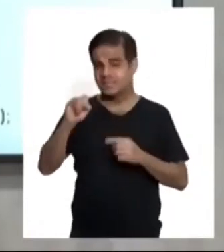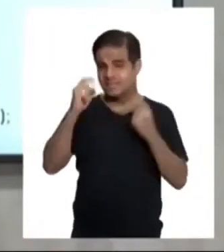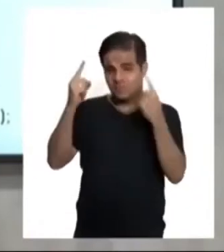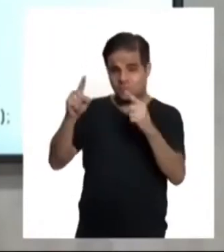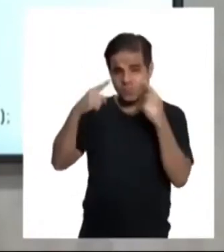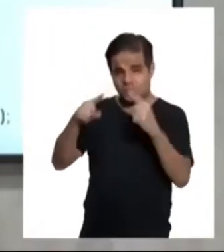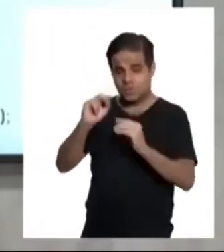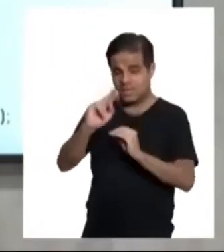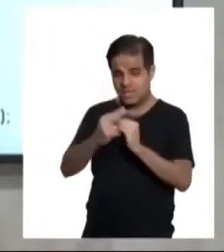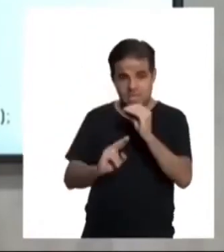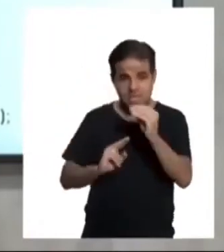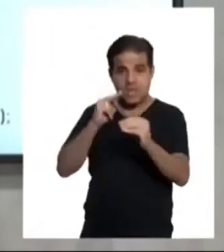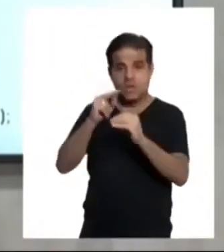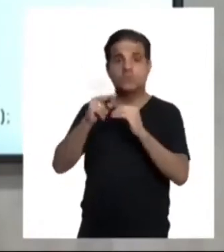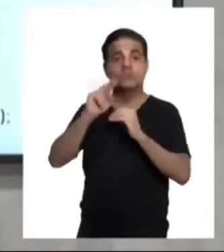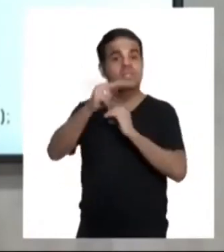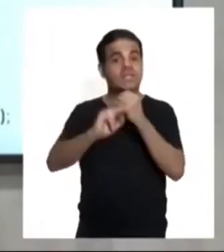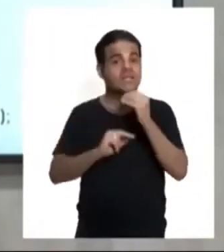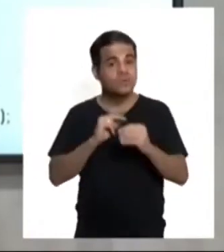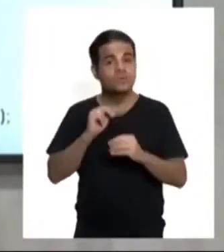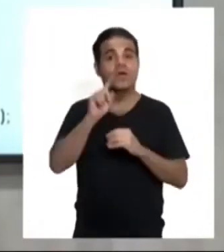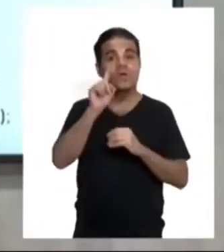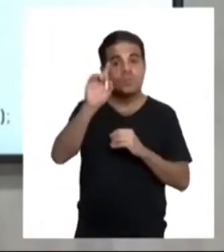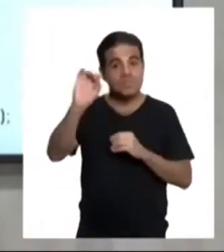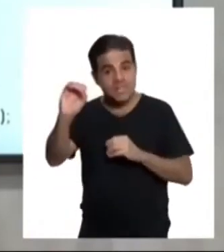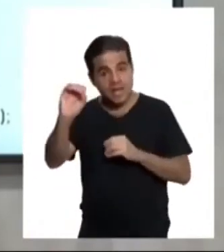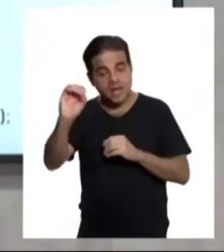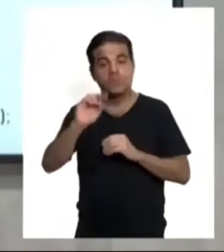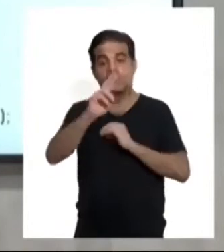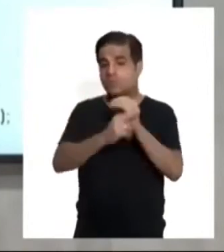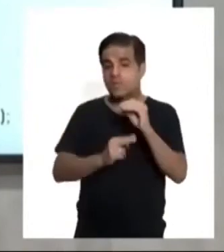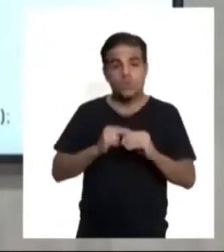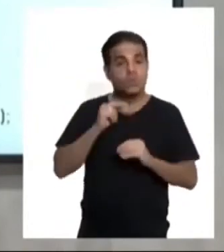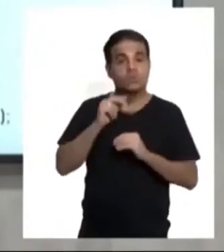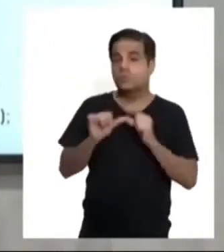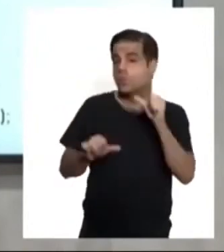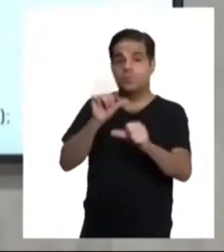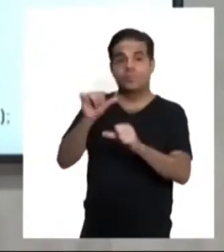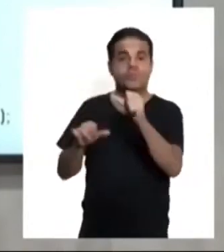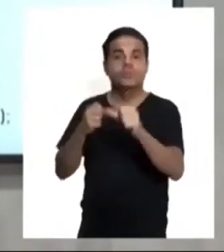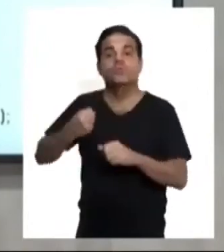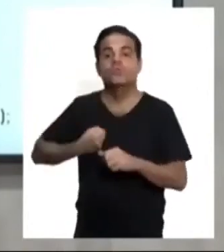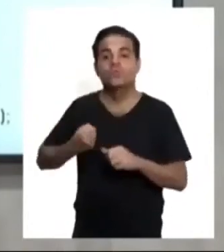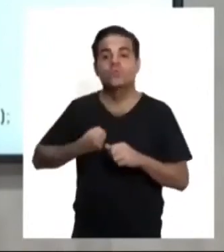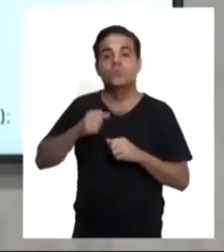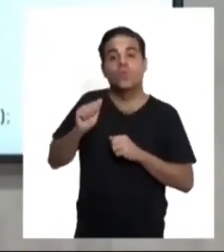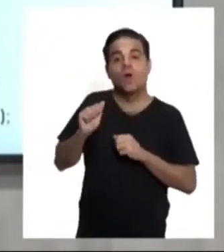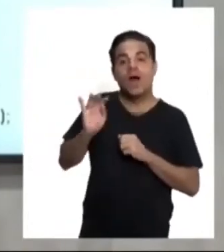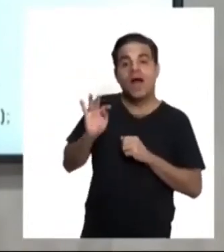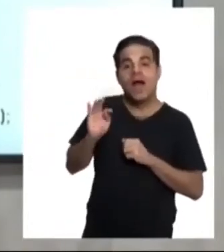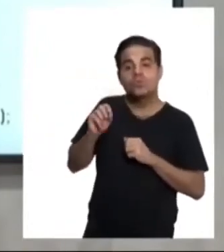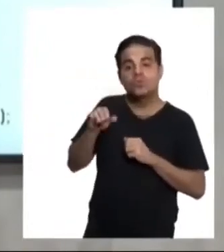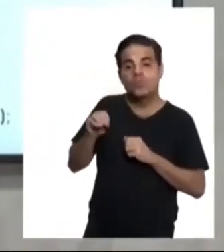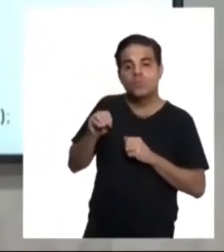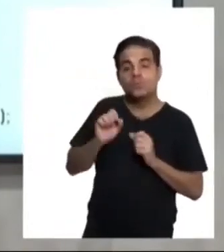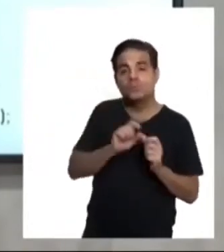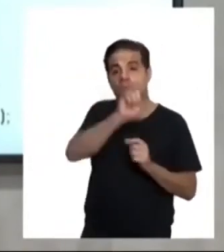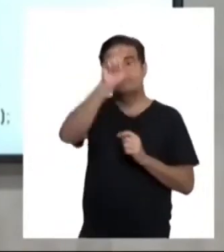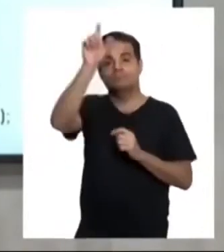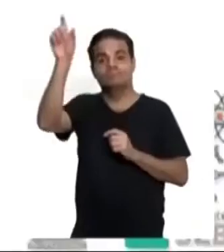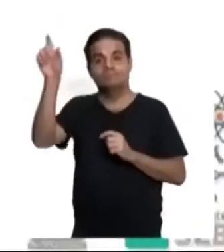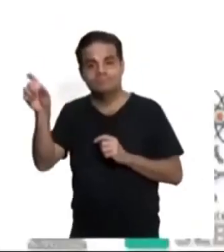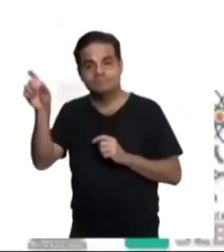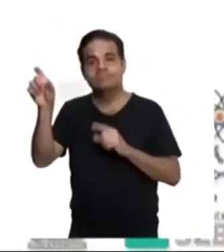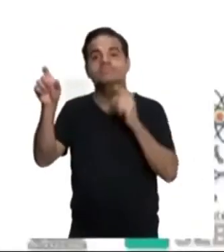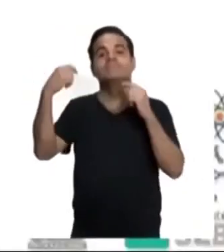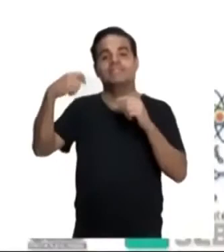com nêutrons, nêutrons é 1 e 0, então nêutrons não alteram o número atômico. Então lá do lado direito tem que ter